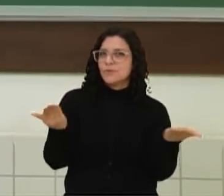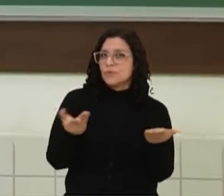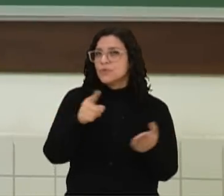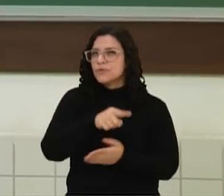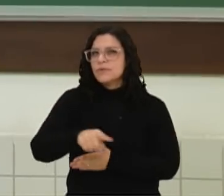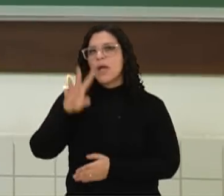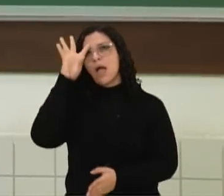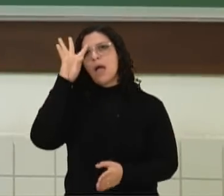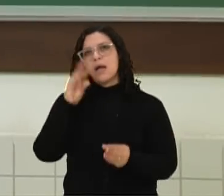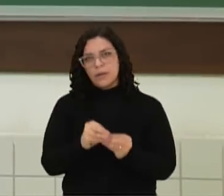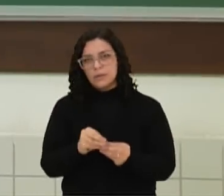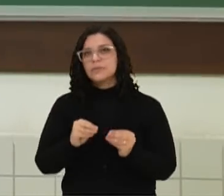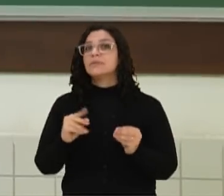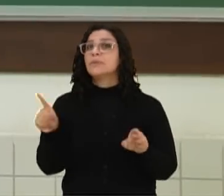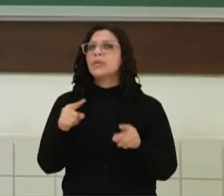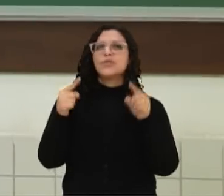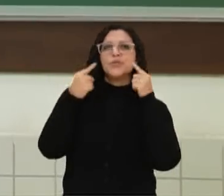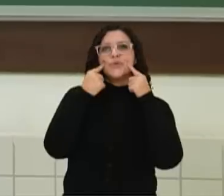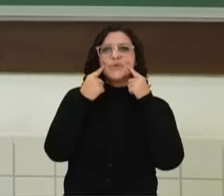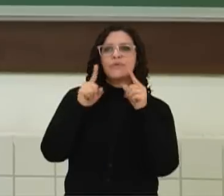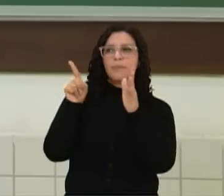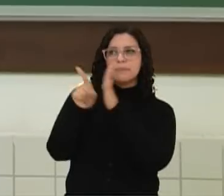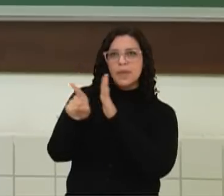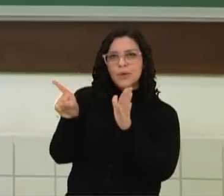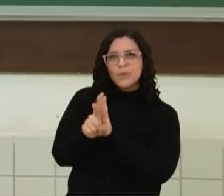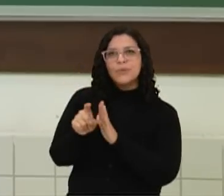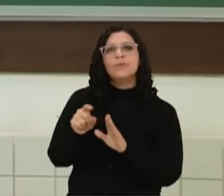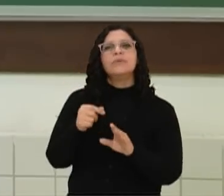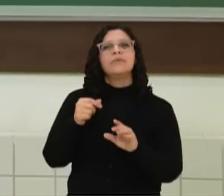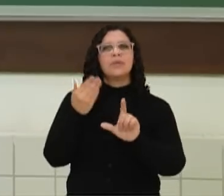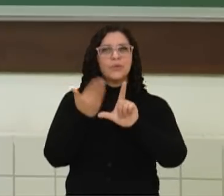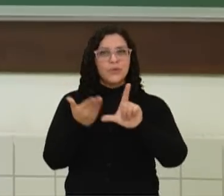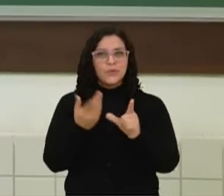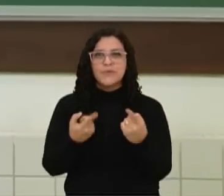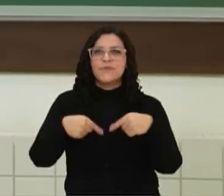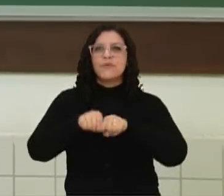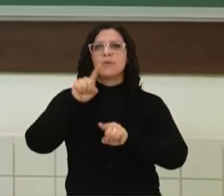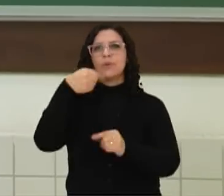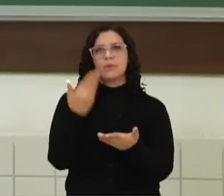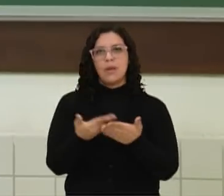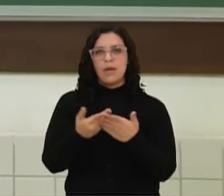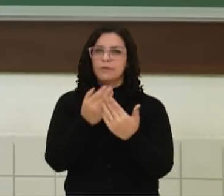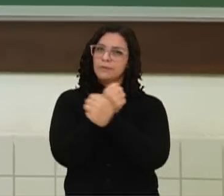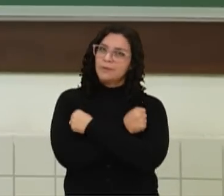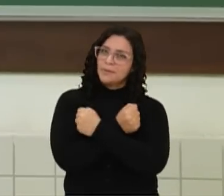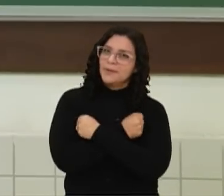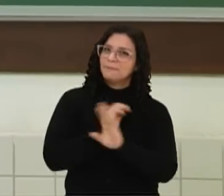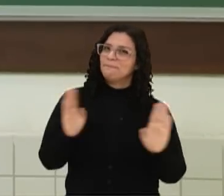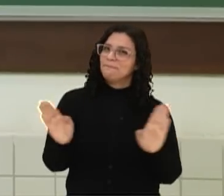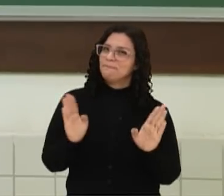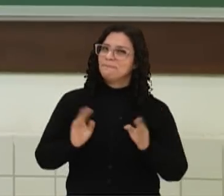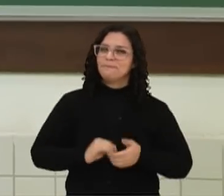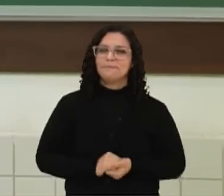vocês tenham entendido. Dúvidas, perguntem lá no aplicativo e voltamos na próxima aula. Um abraço e até lá.